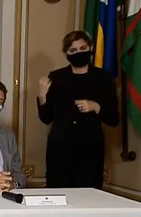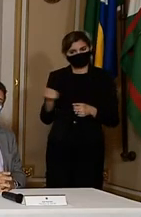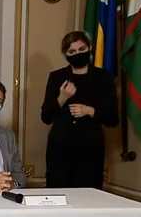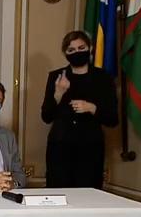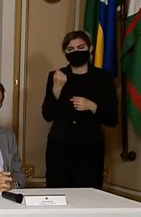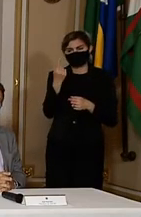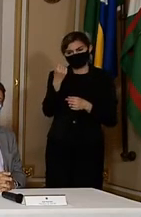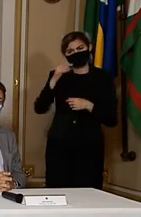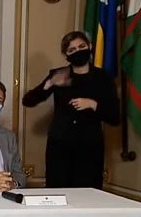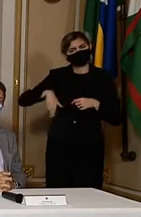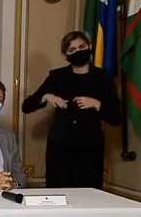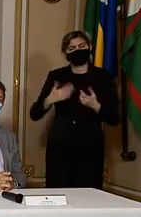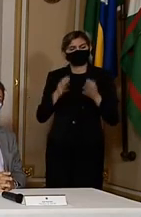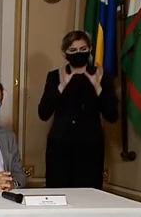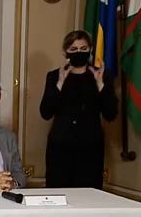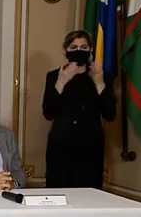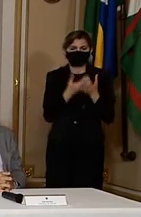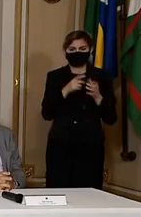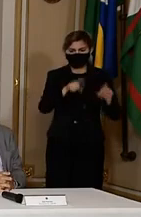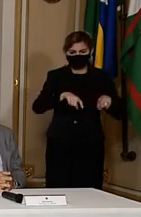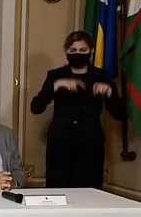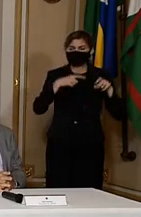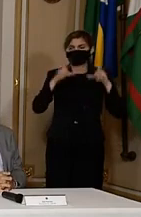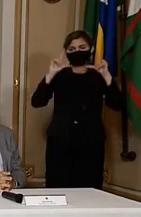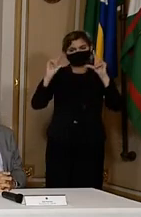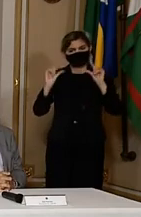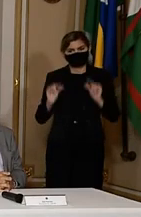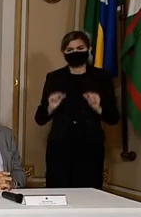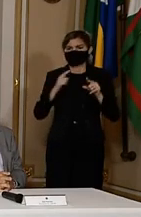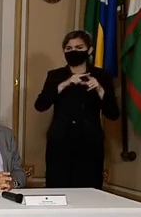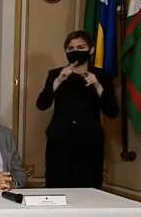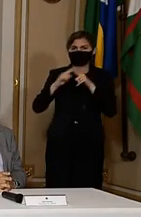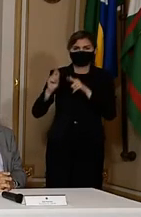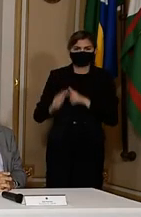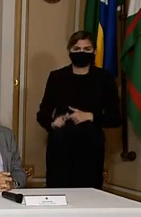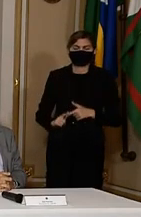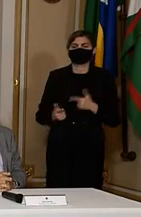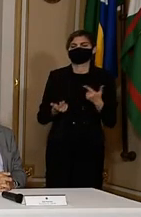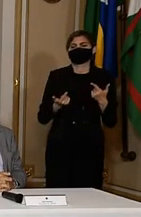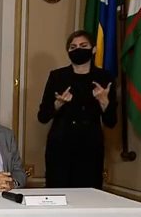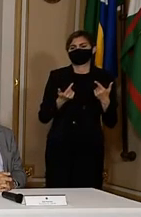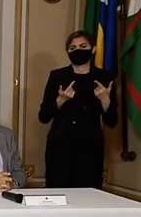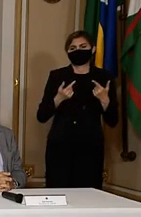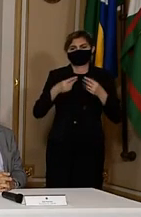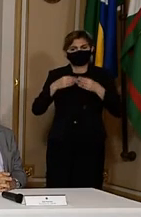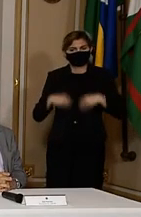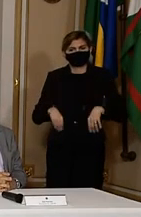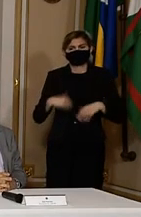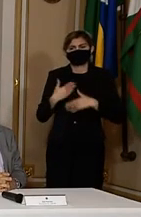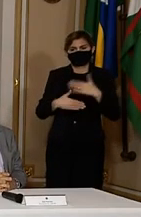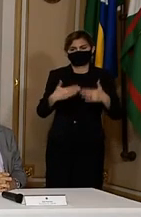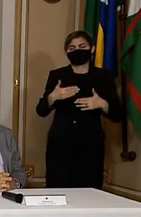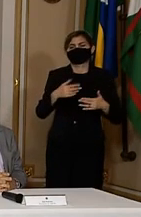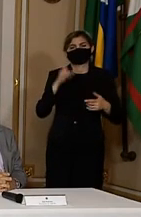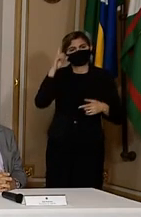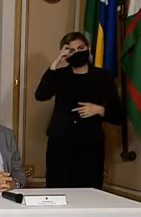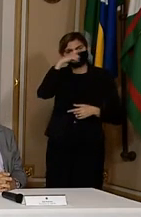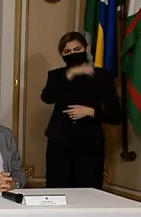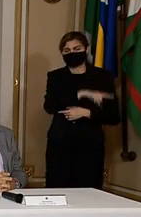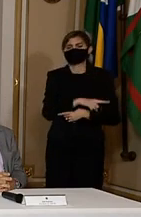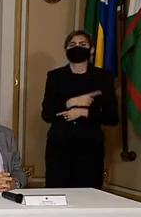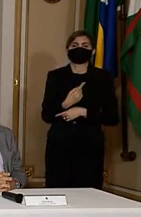sensível para comunidades rurais reduzir os problemas de dos pro sobras decorrentes da dificuldade